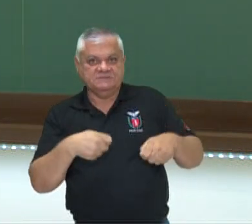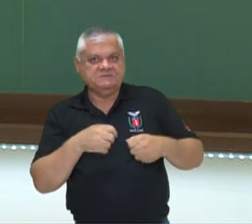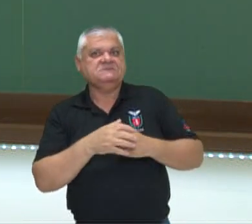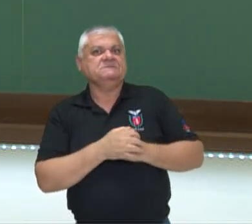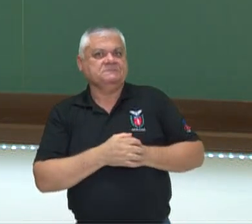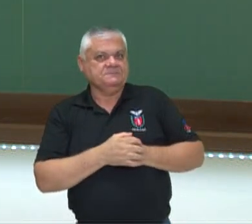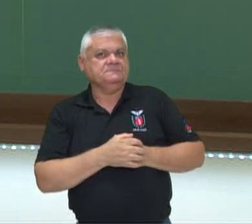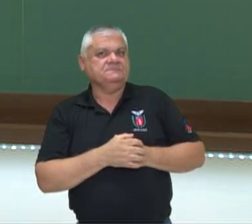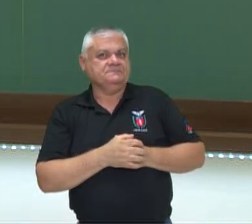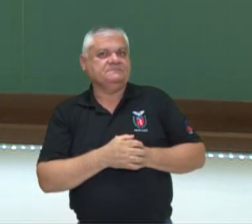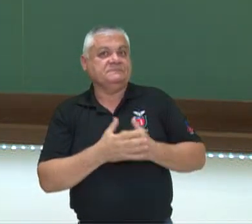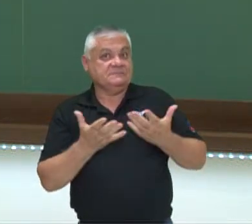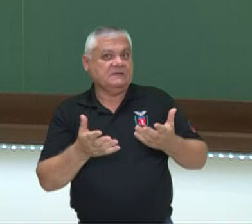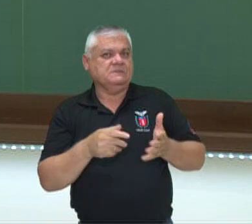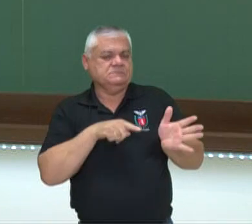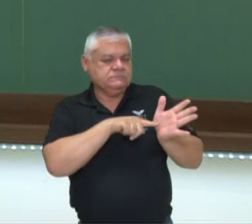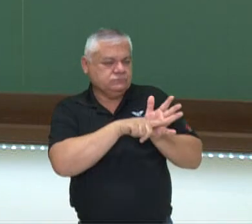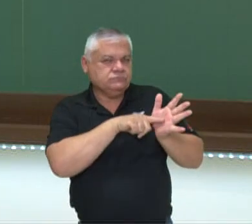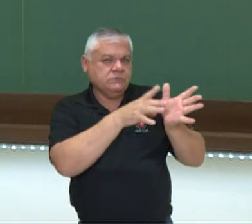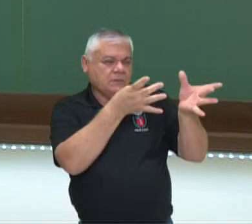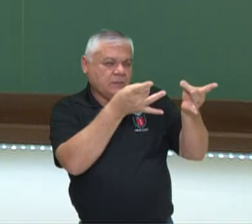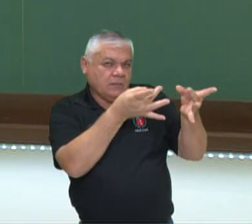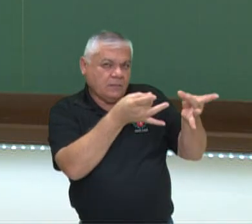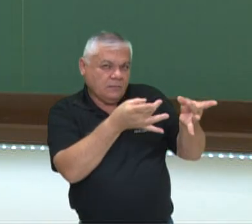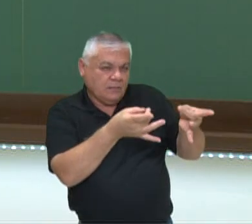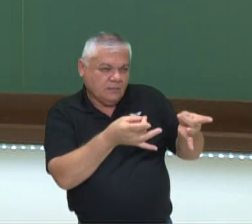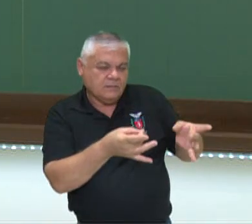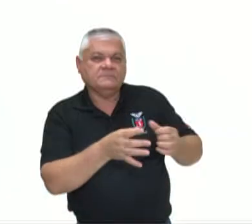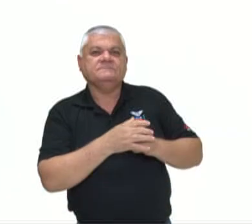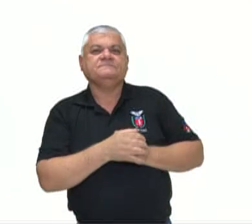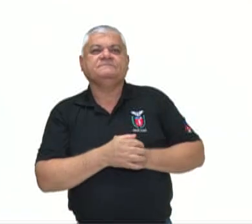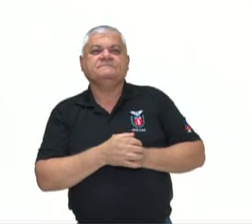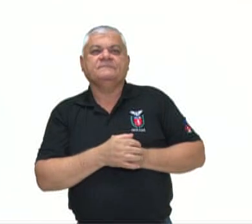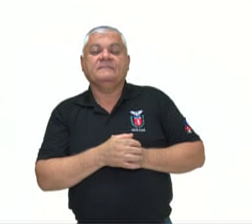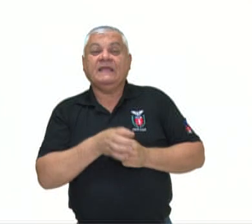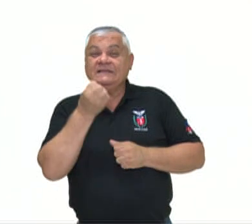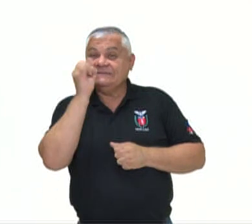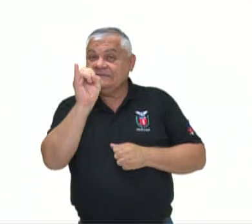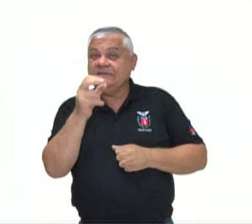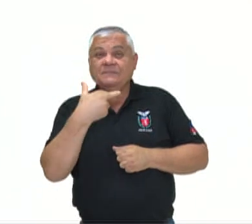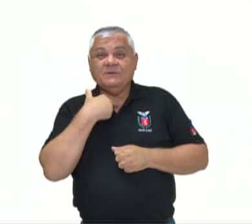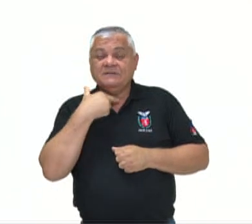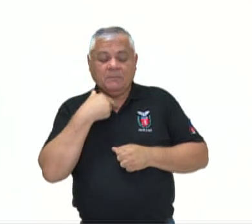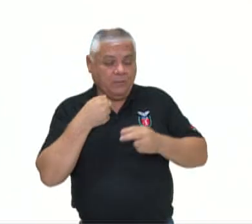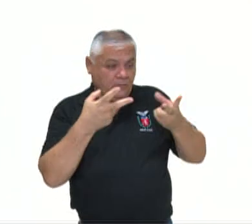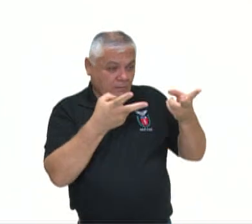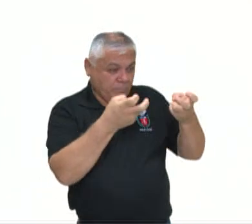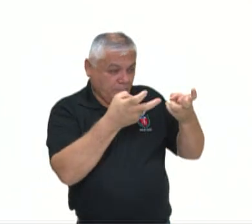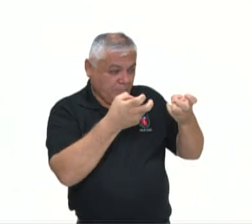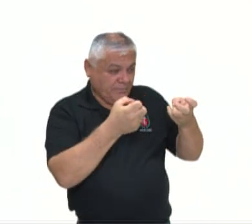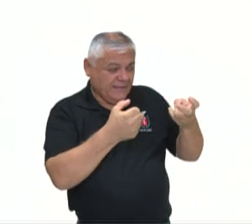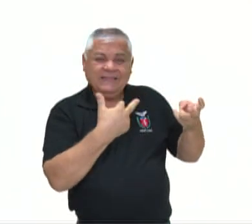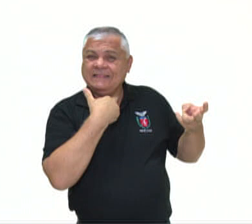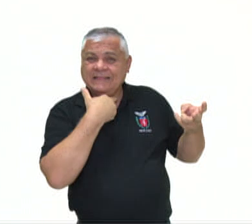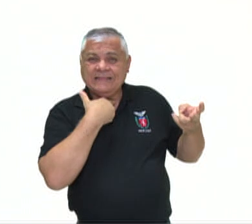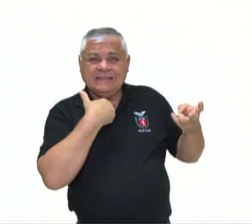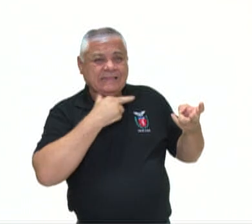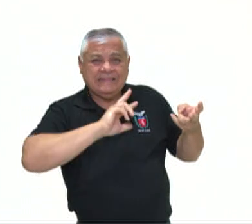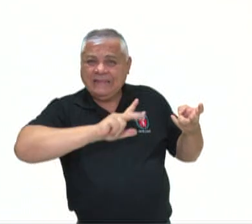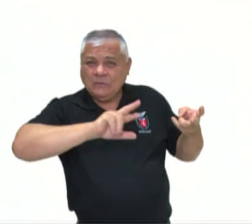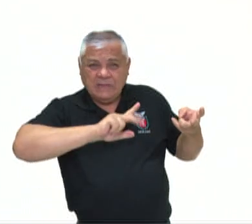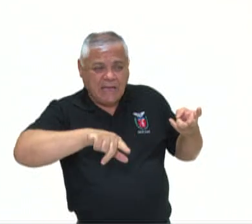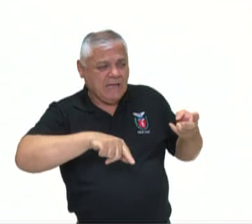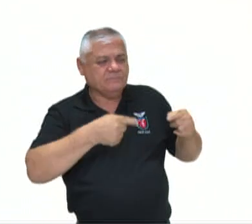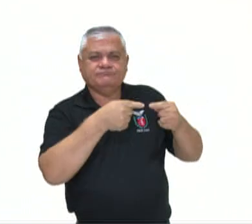aquilo precisa ser rigorosamente verificado. Aquilo que não pode ser verificado não faz sentido